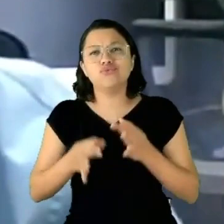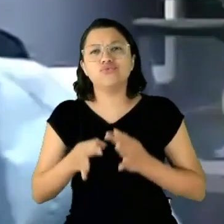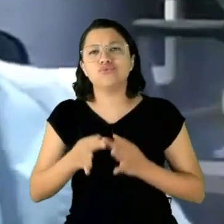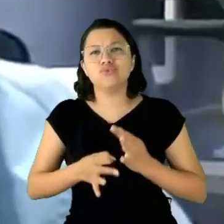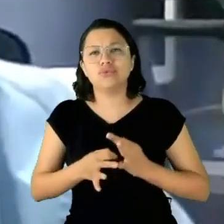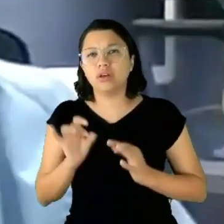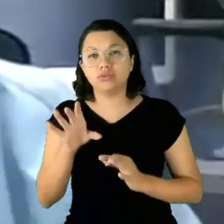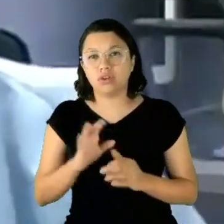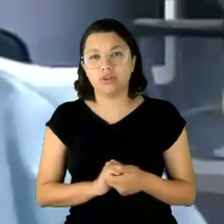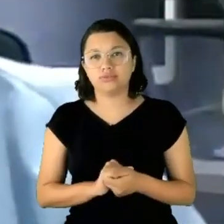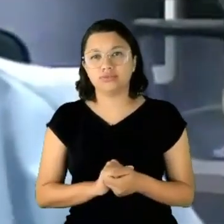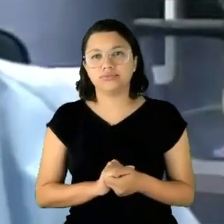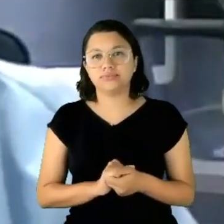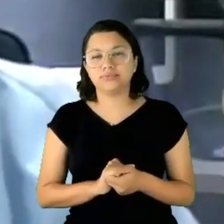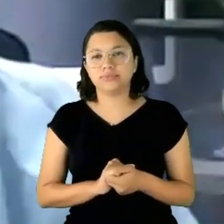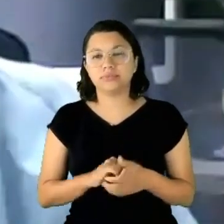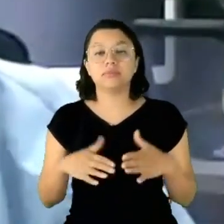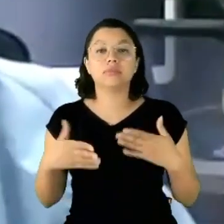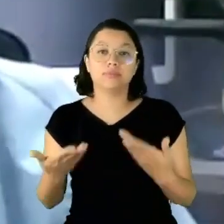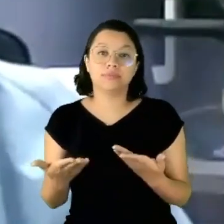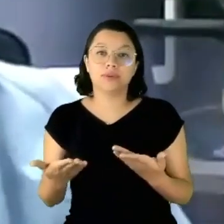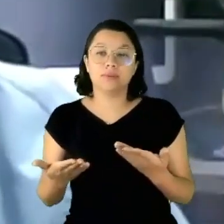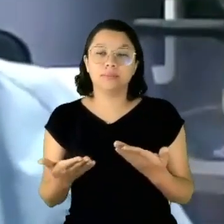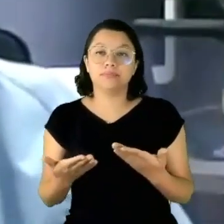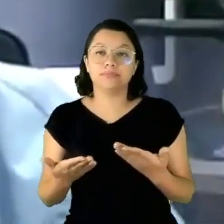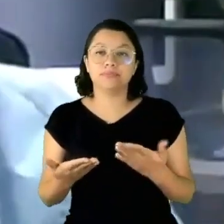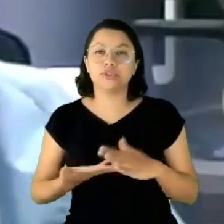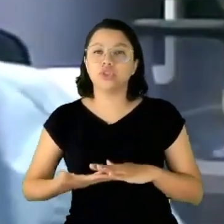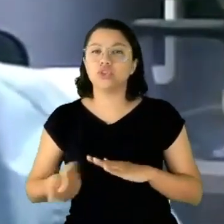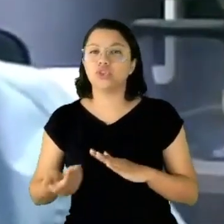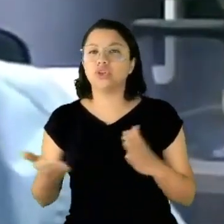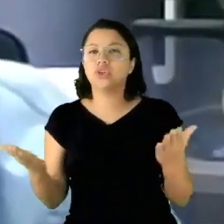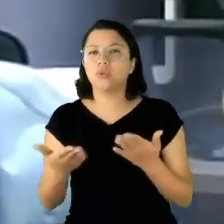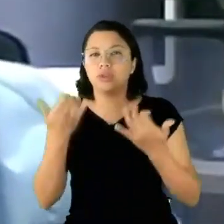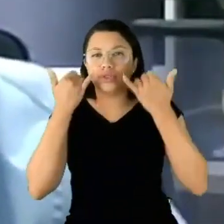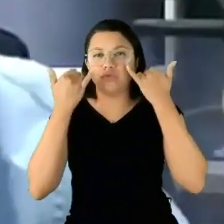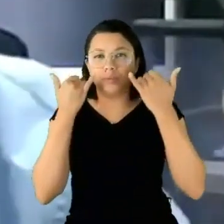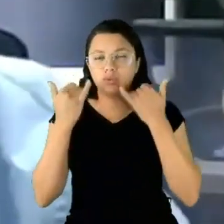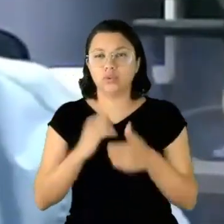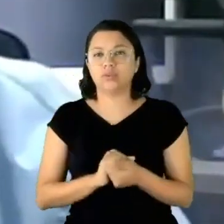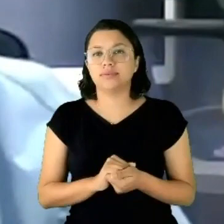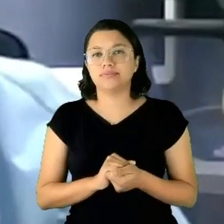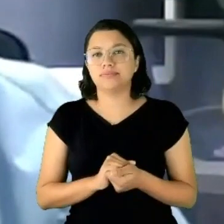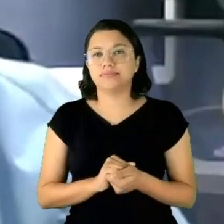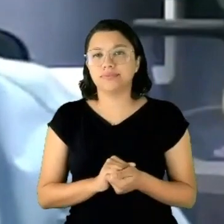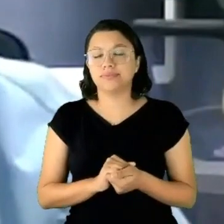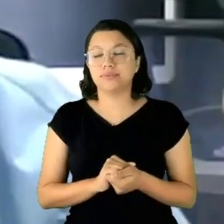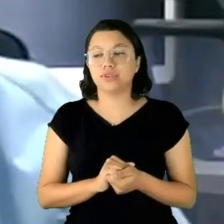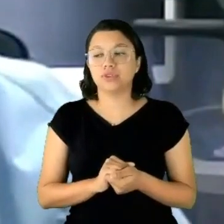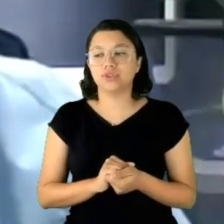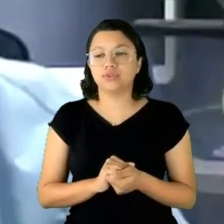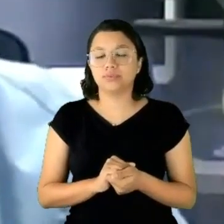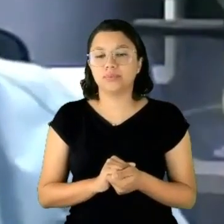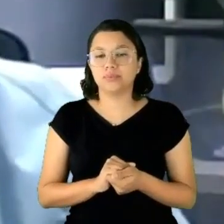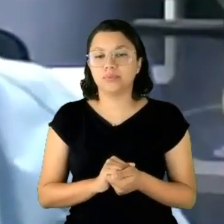atos de assentamento. Então, tirando esses dados, e eliminando